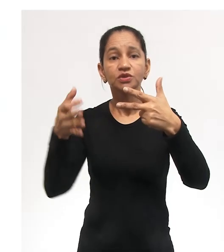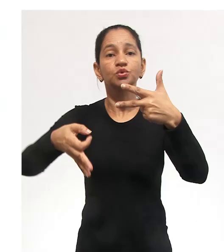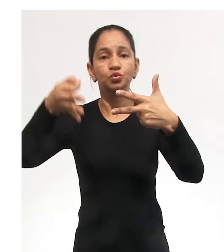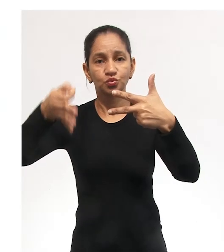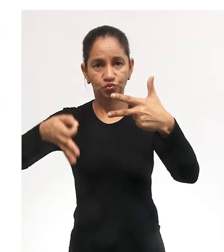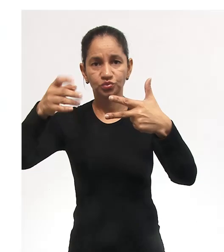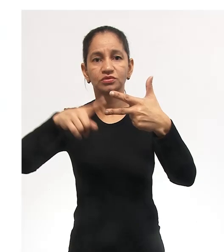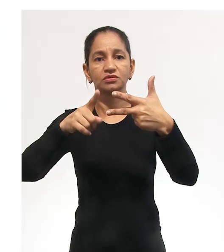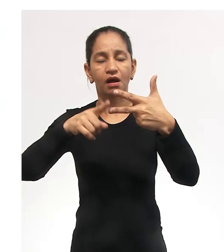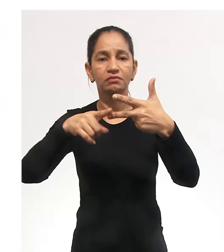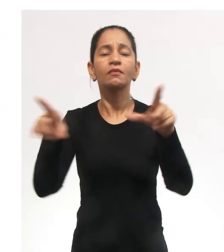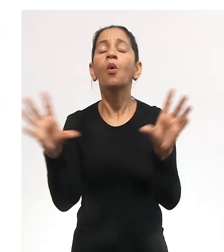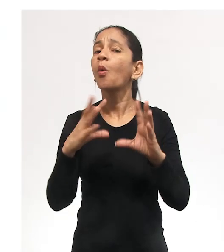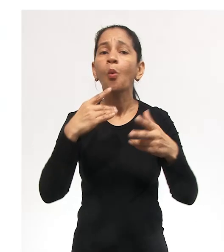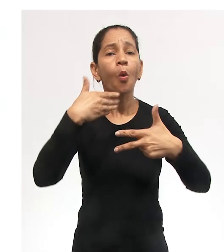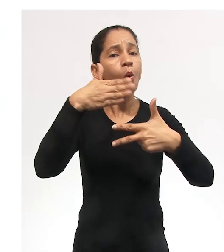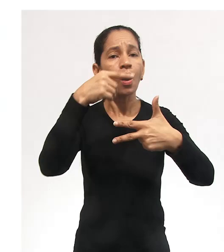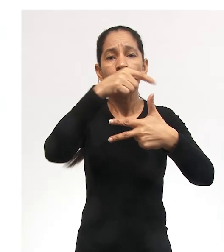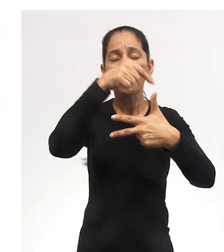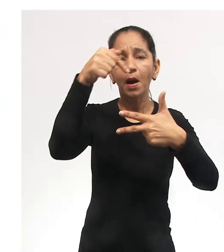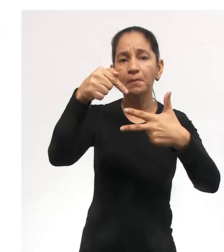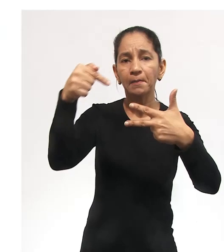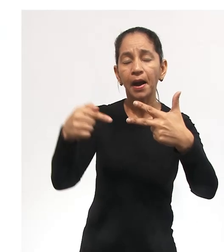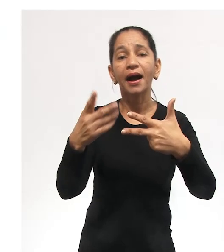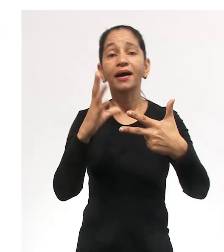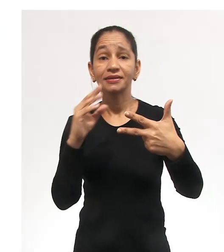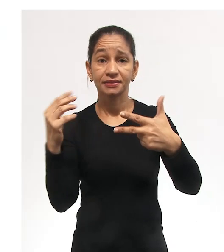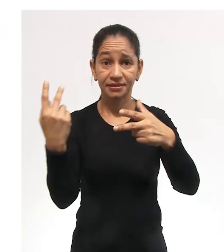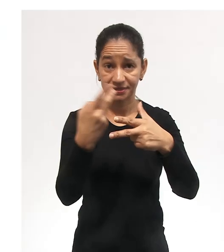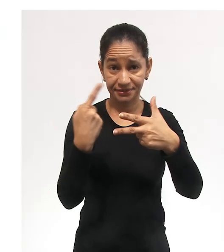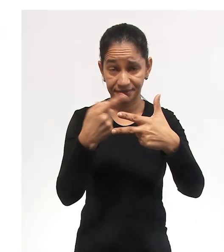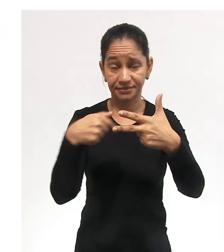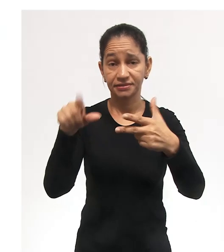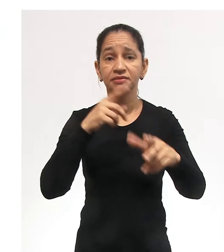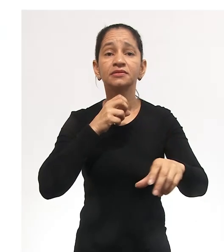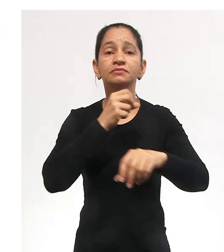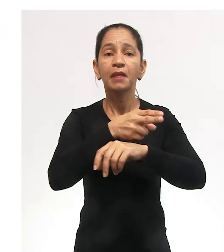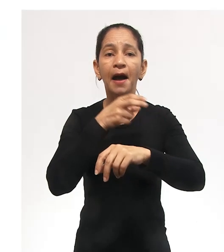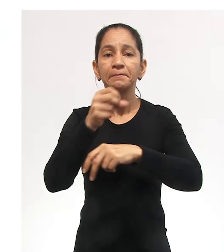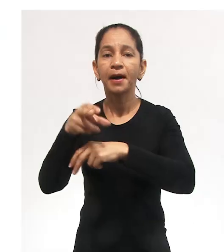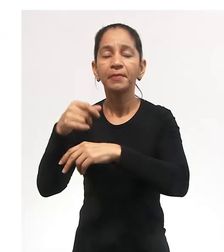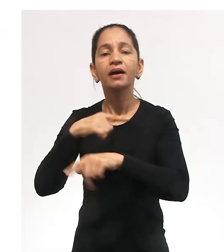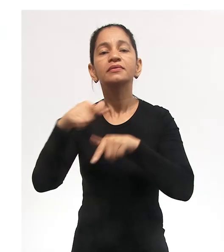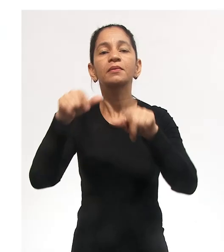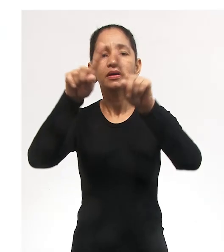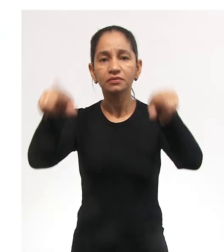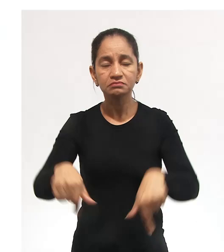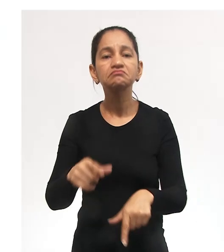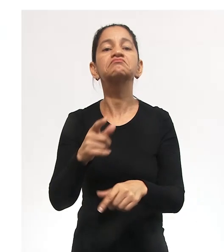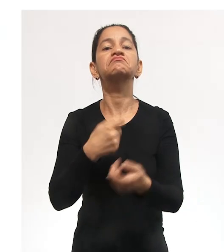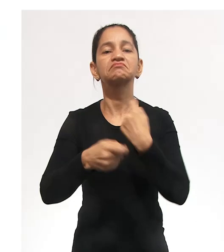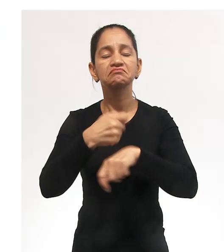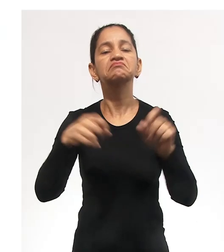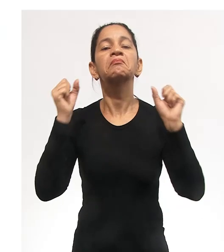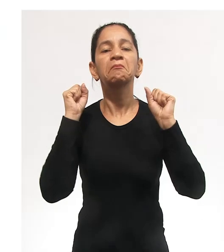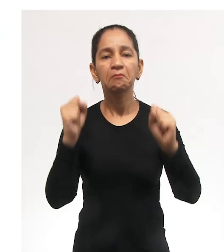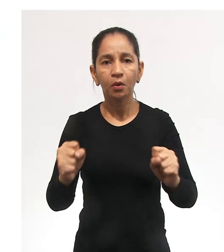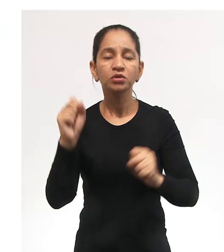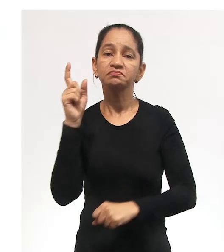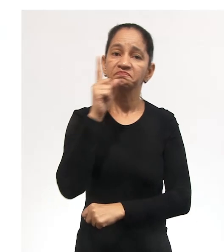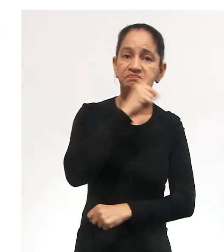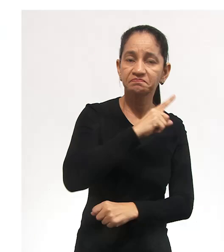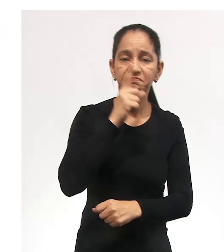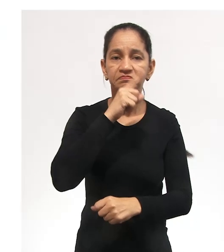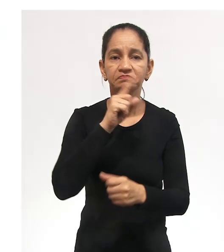judiciário. Qualquer um aqui, ó, né, que pertence, que trabalha em um desses poderes, por exemplo, né, pode sair ali, né, cometer algum